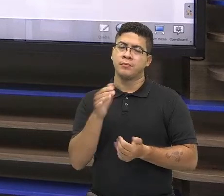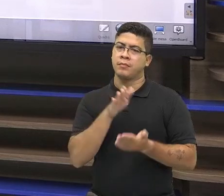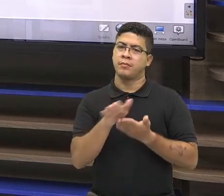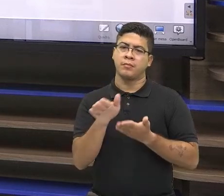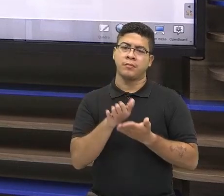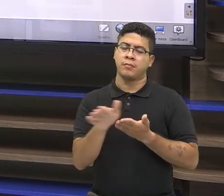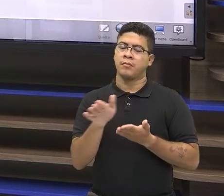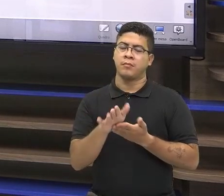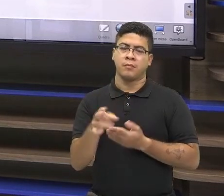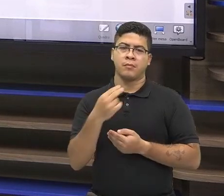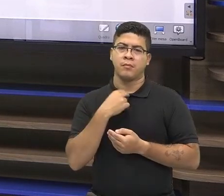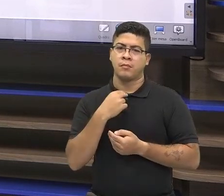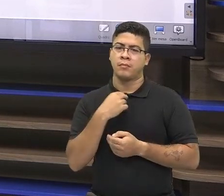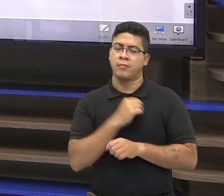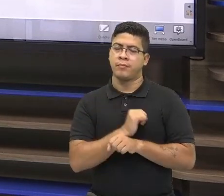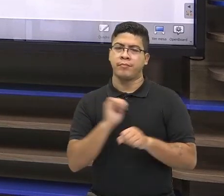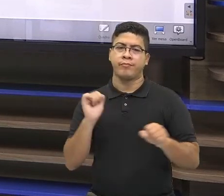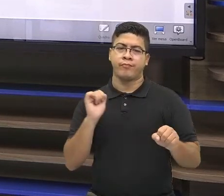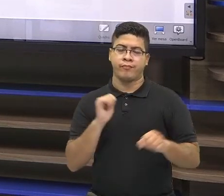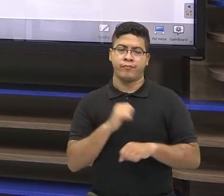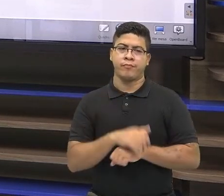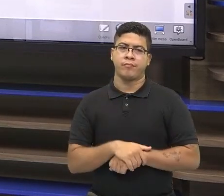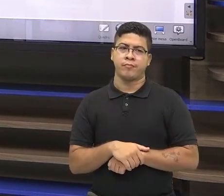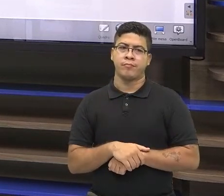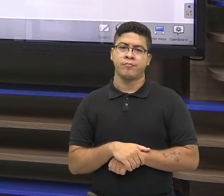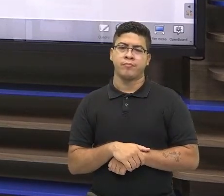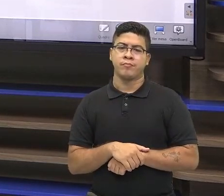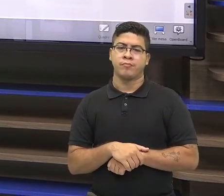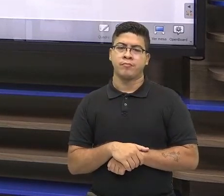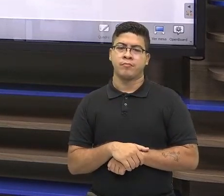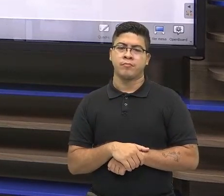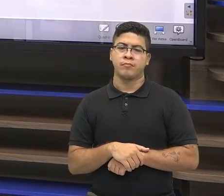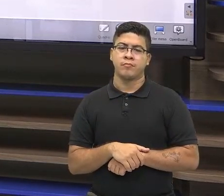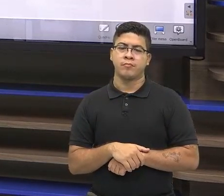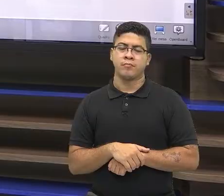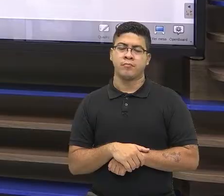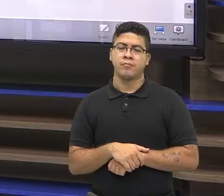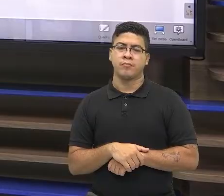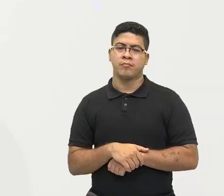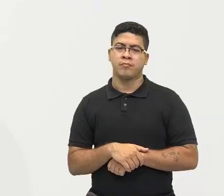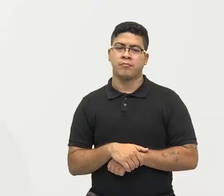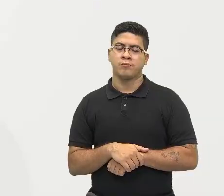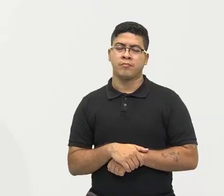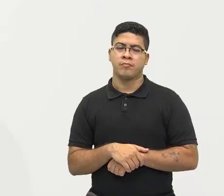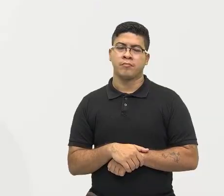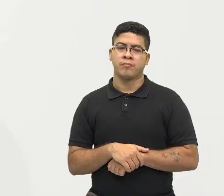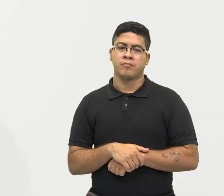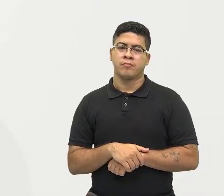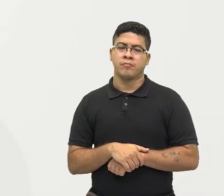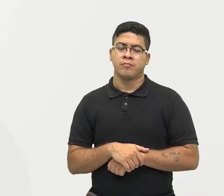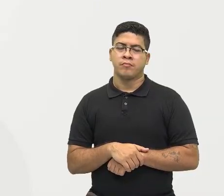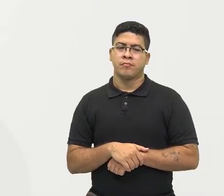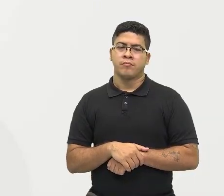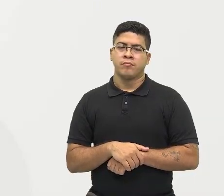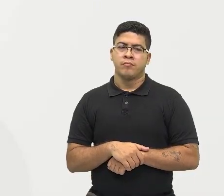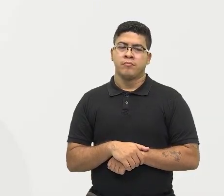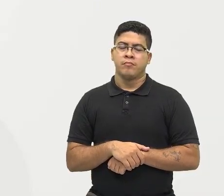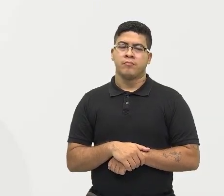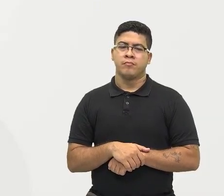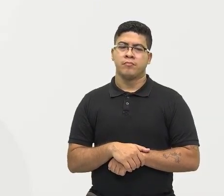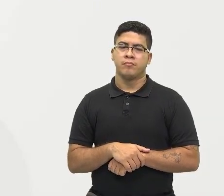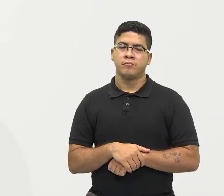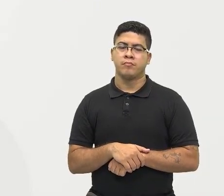tiragens, né, como a gente fala. Então, que escandalizar a sociedade conservadora, que seria a sociedade,